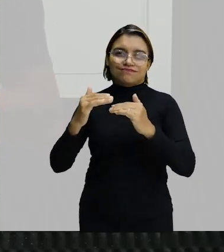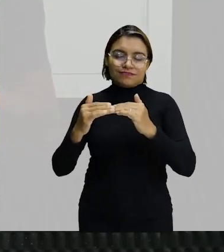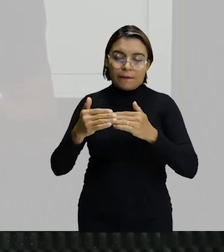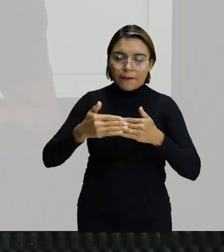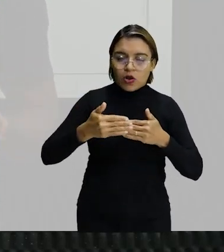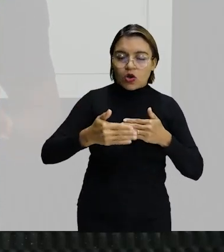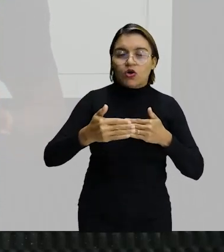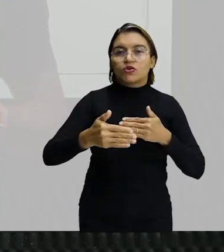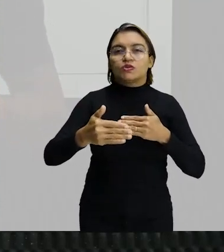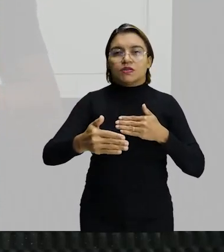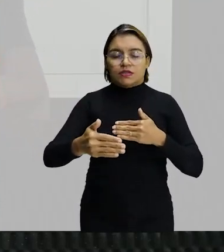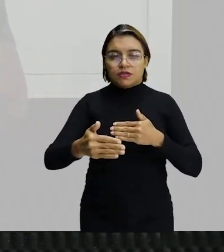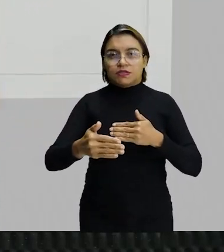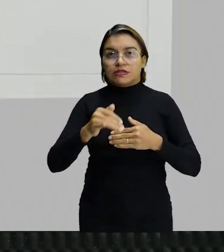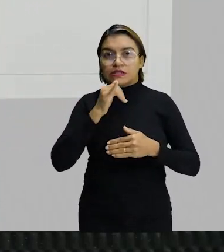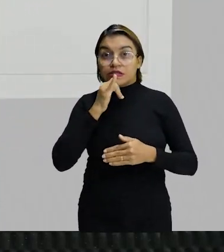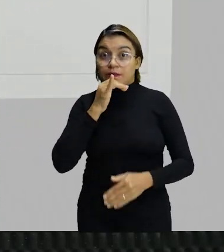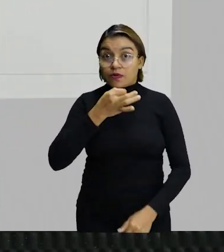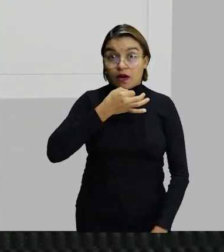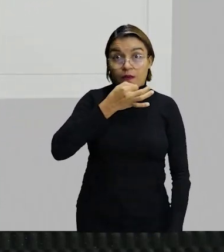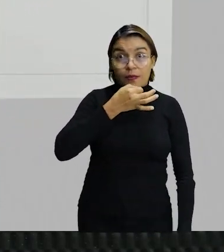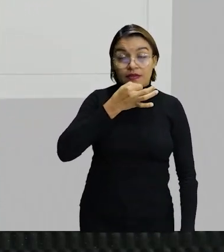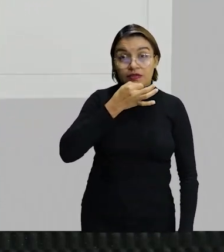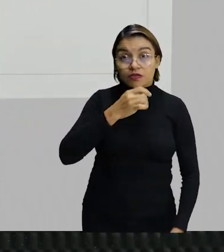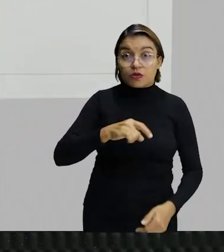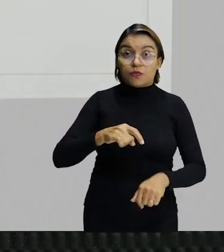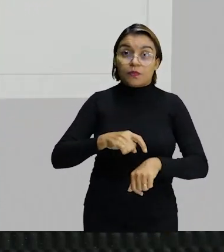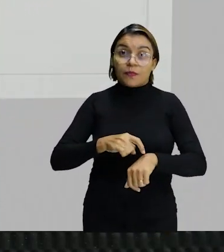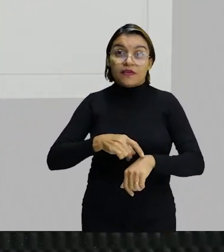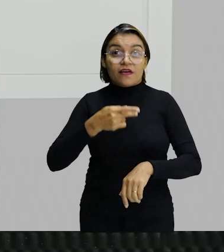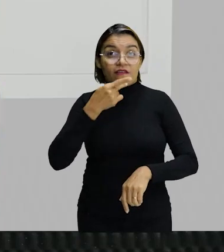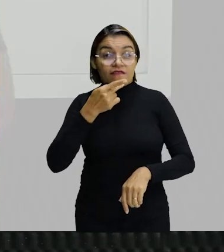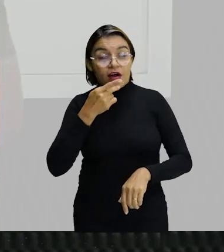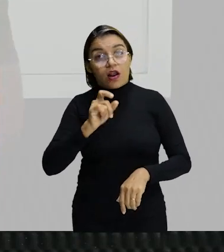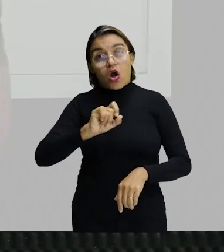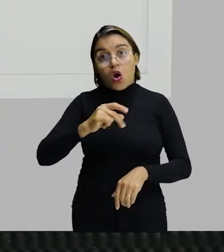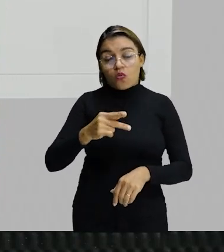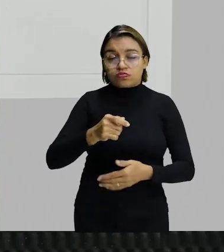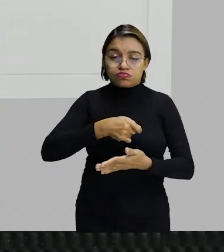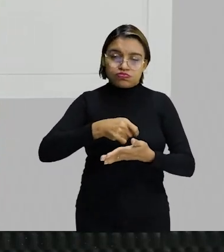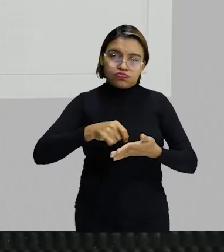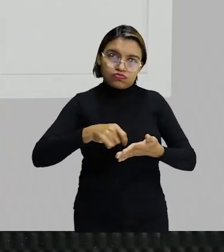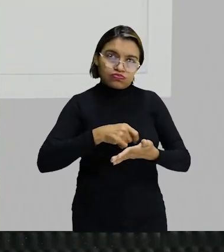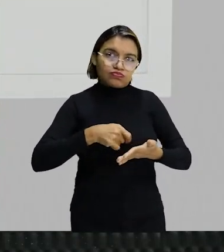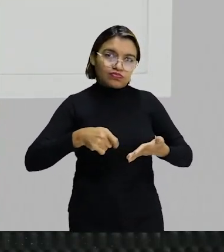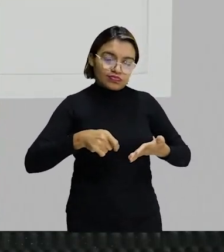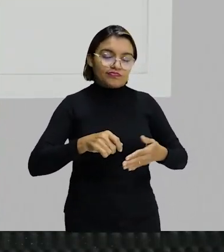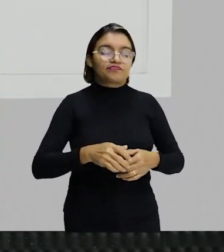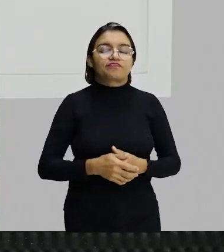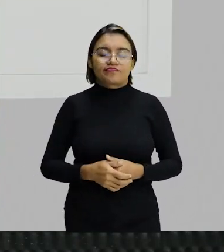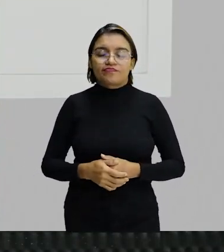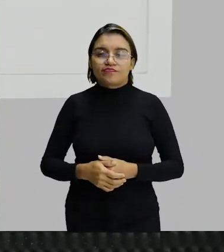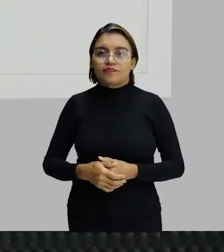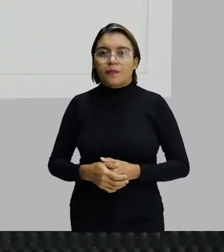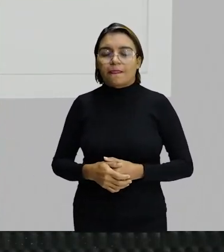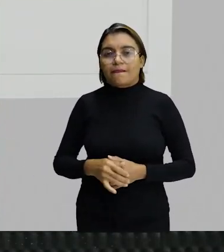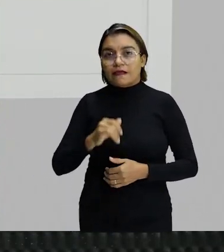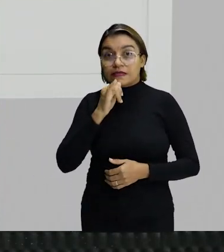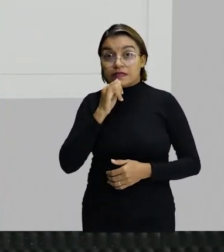processo de argumentação, tanto na fala como na escrita ou em qualquer outra estrutura que nós queiramos, né?